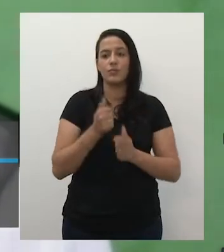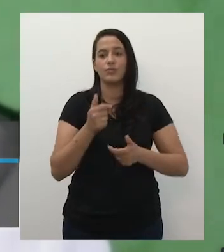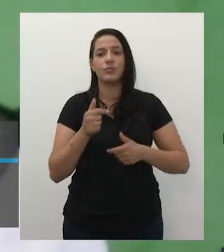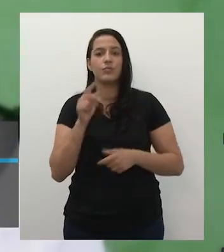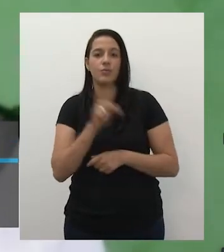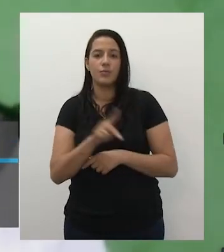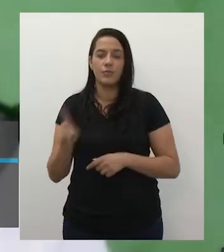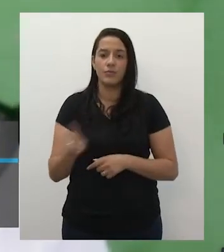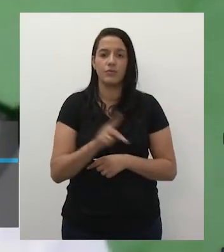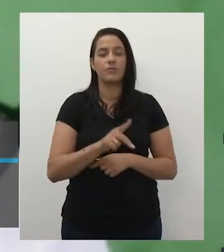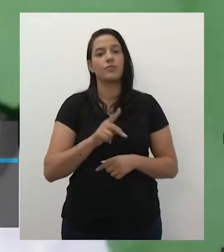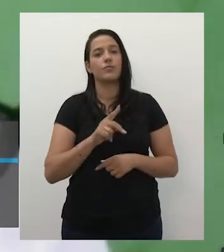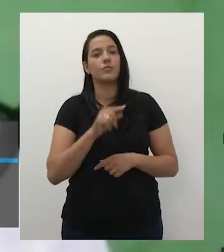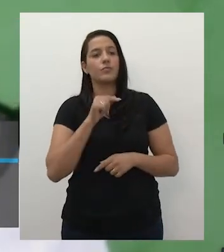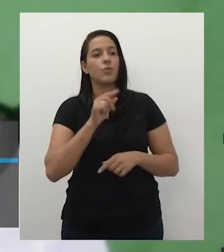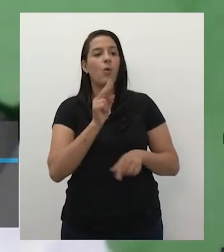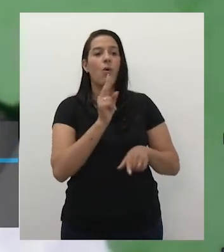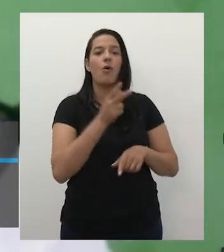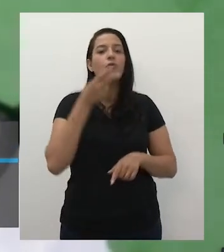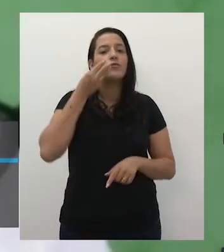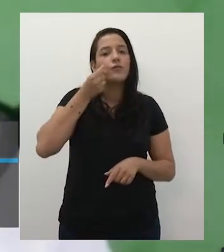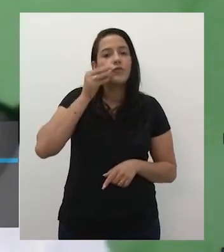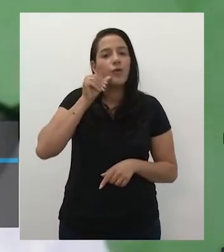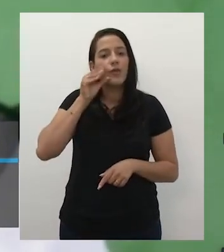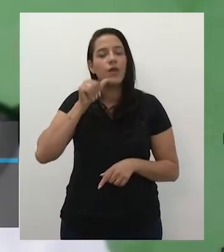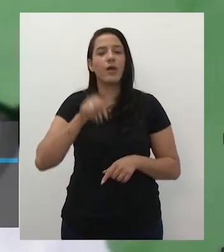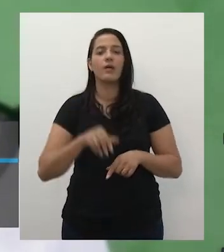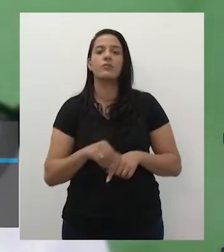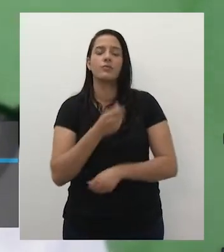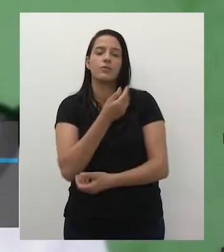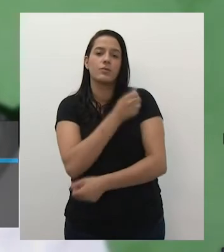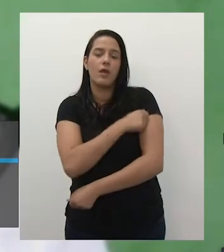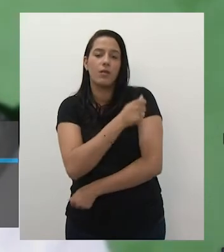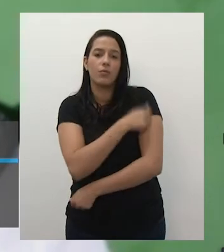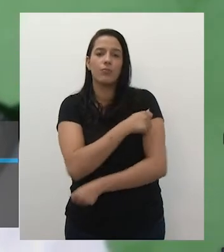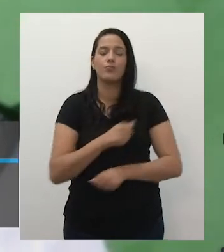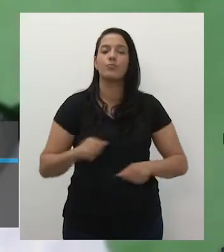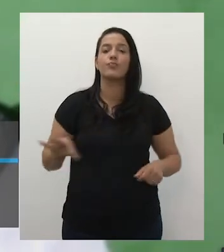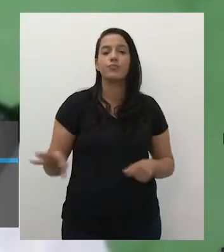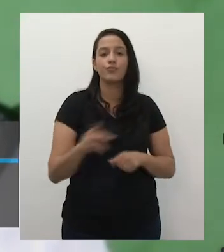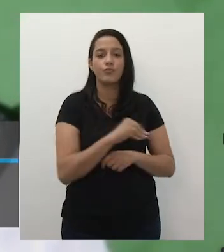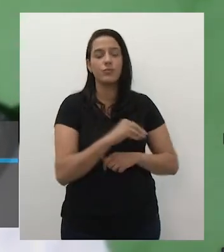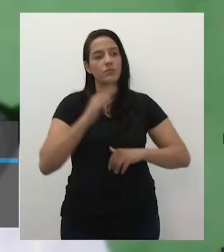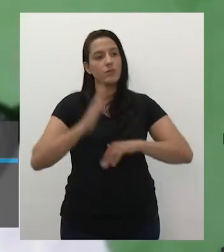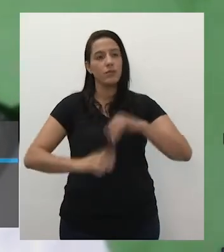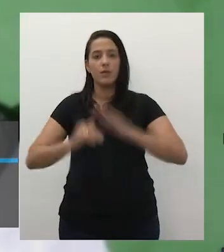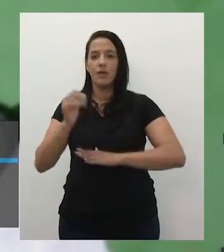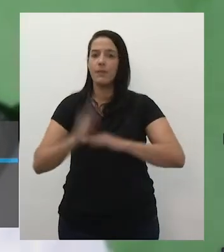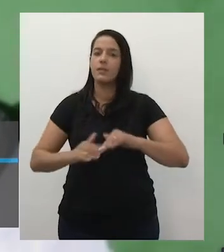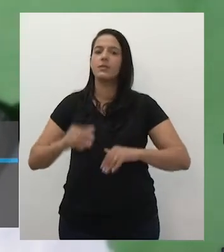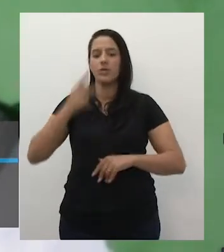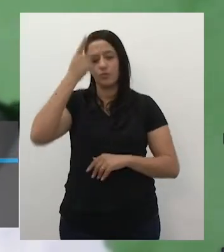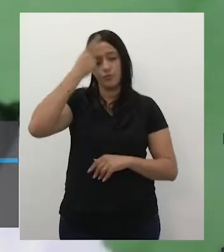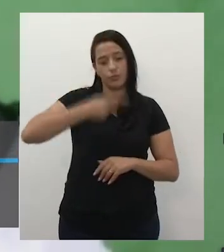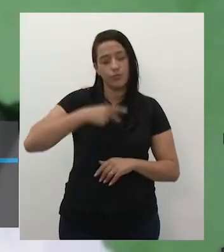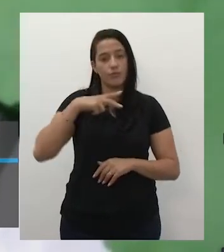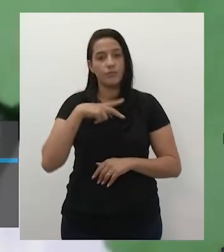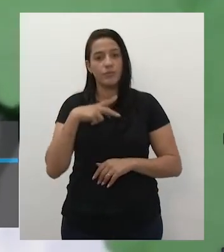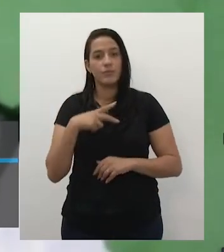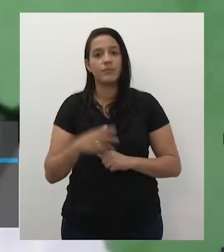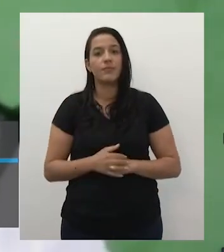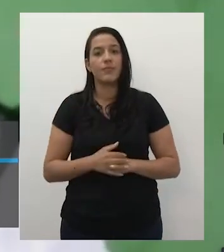datas previstas e horários determinados. Nesse processo, eu adquiri a prática de planejar e fazer registro de todas